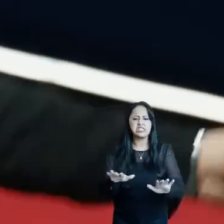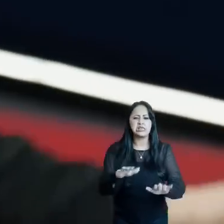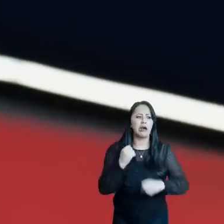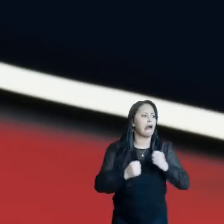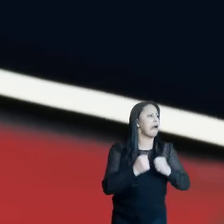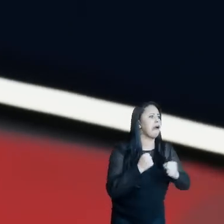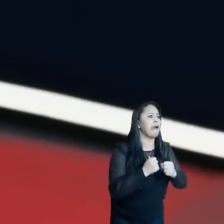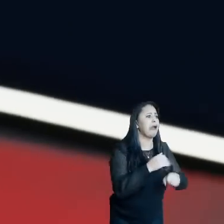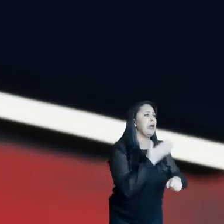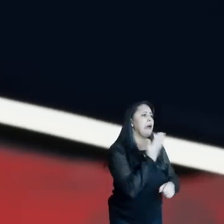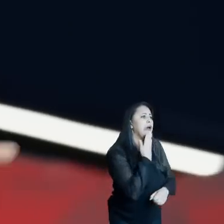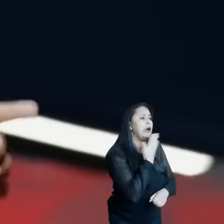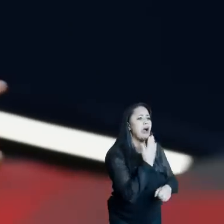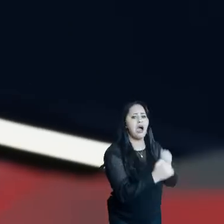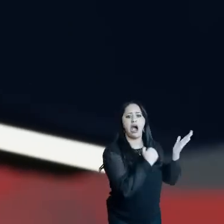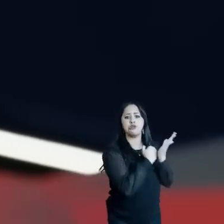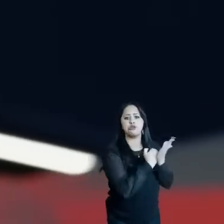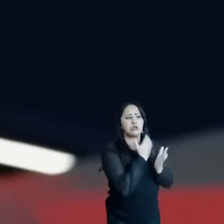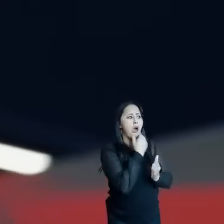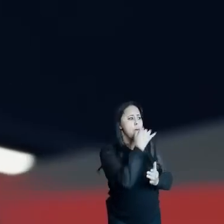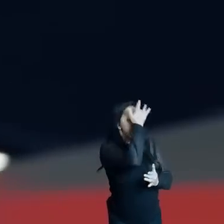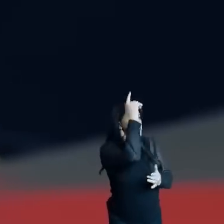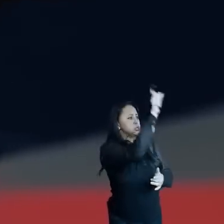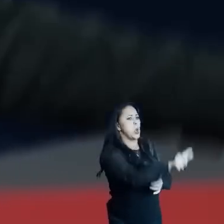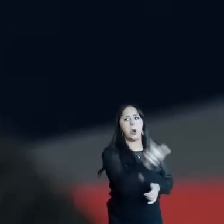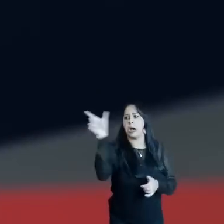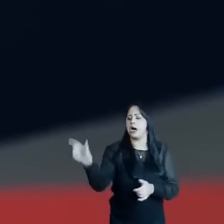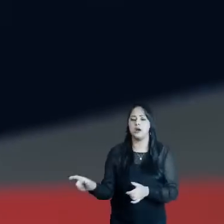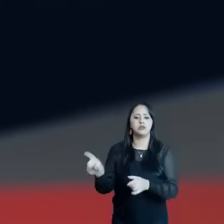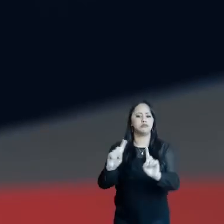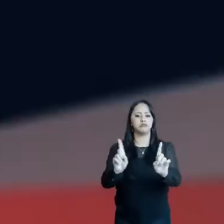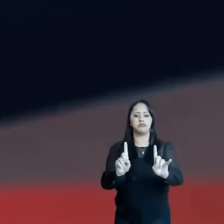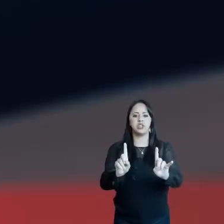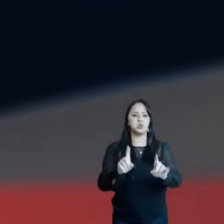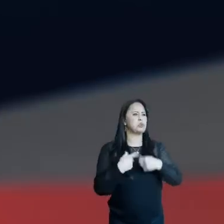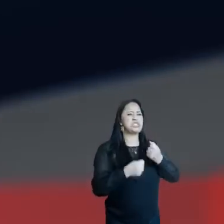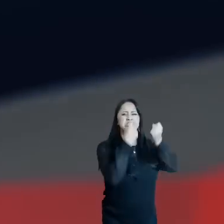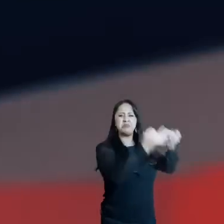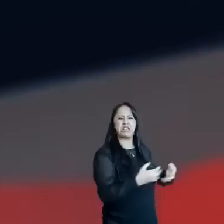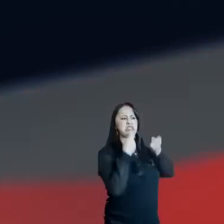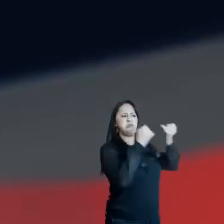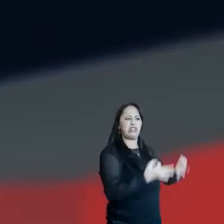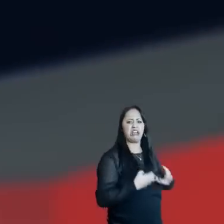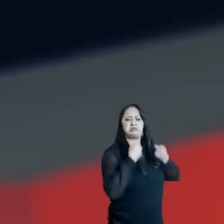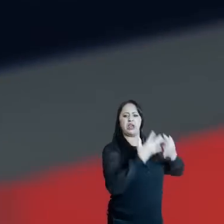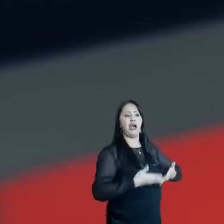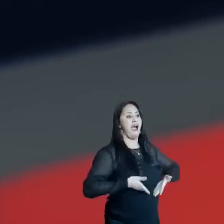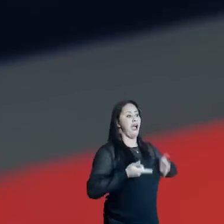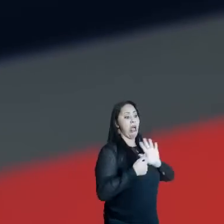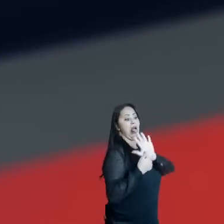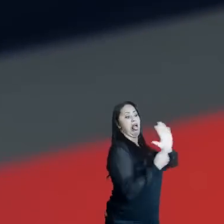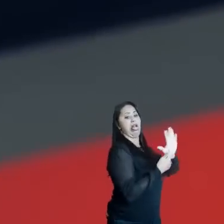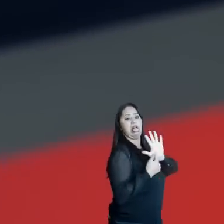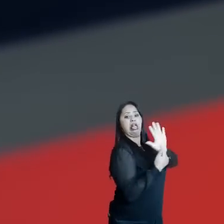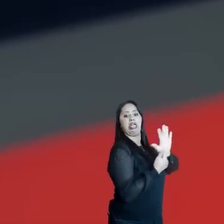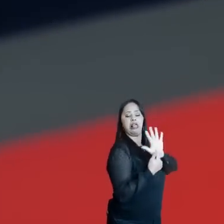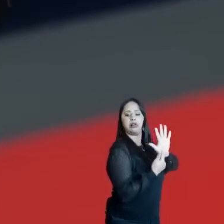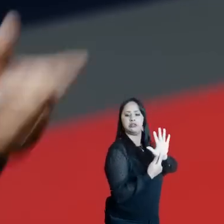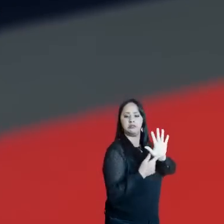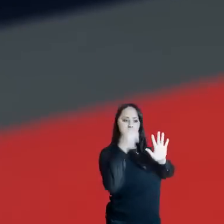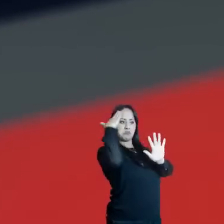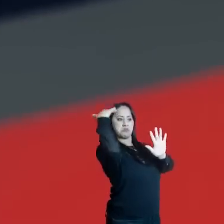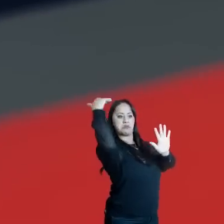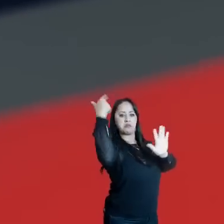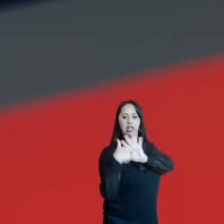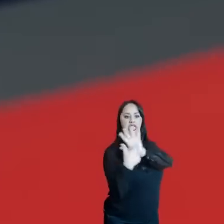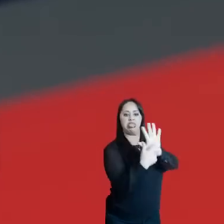precisa pedir ajuda, você não precisa dizer grandes coisas a seu respeito, você não precisa se proclamar, se